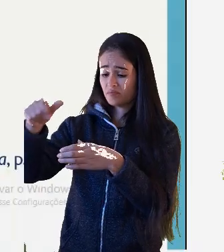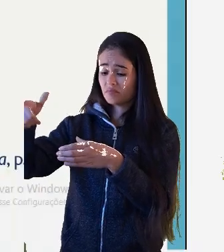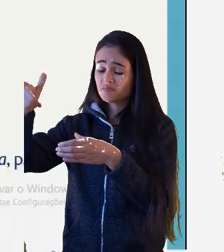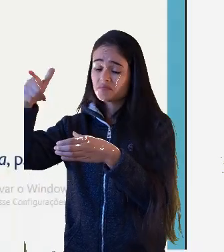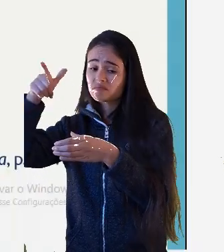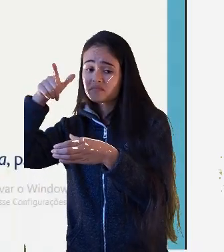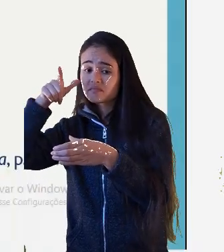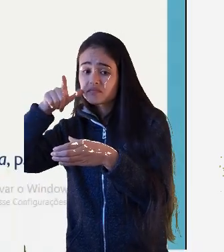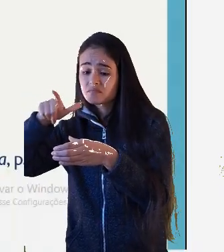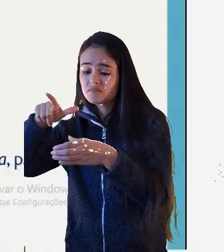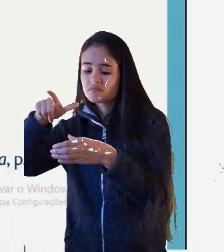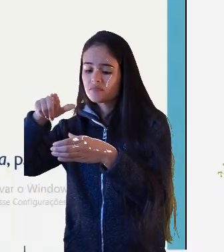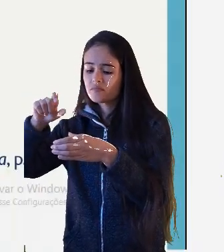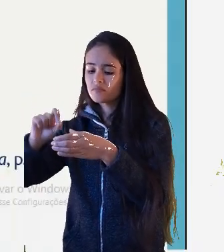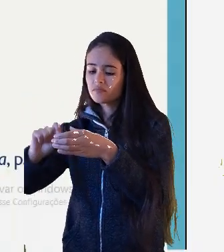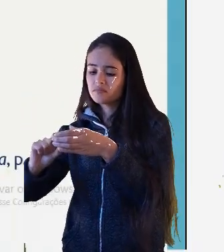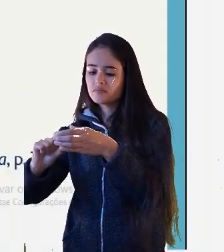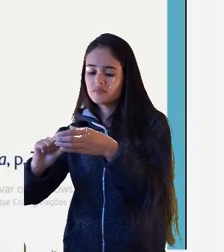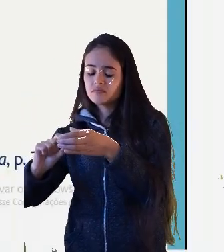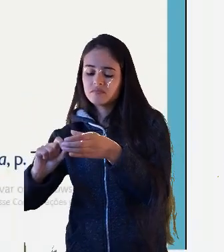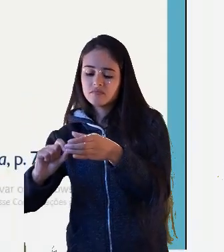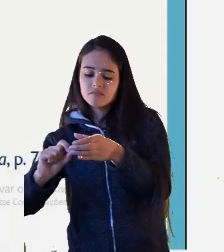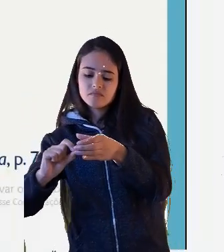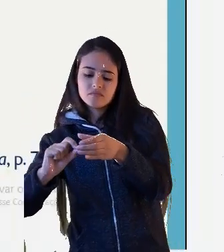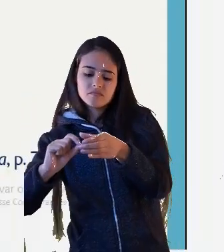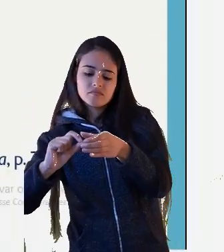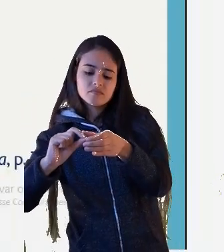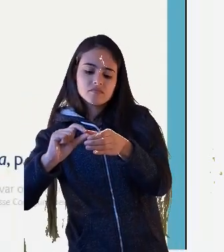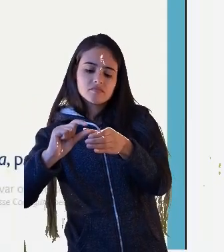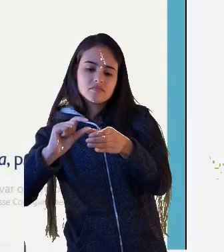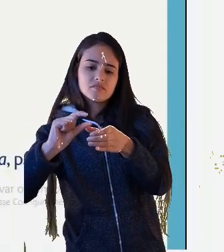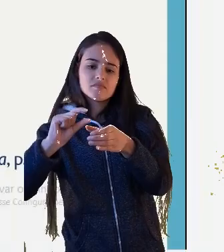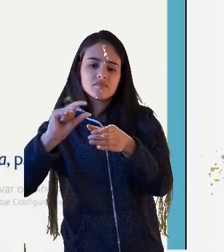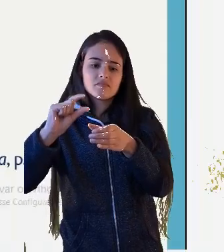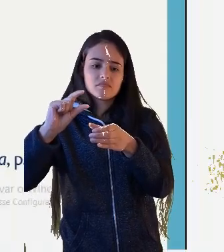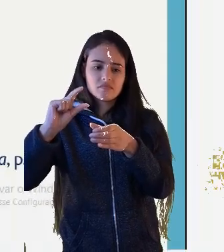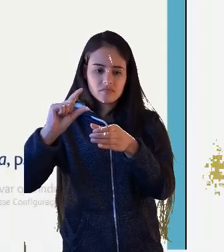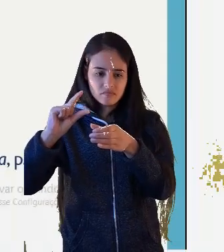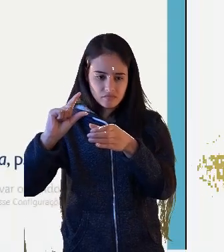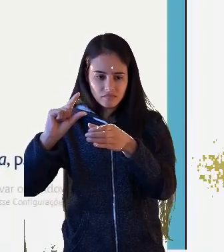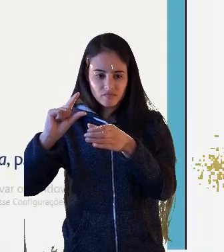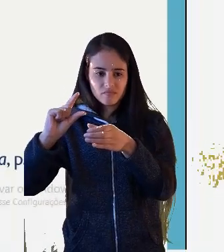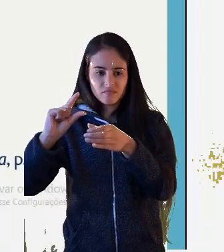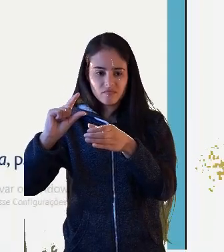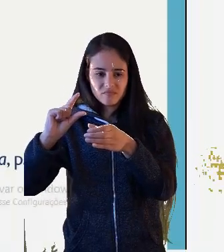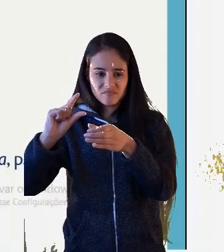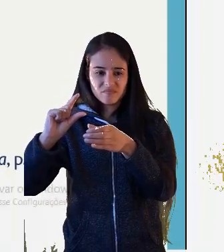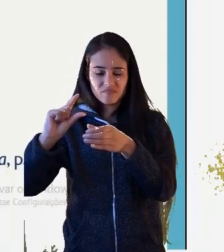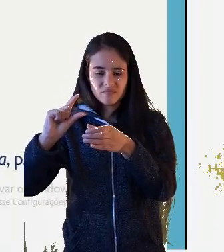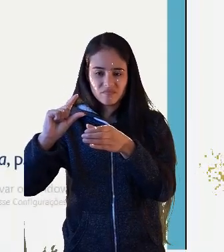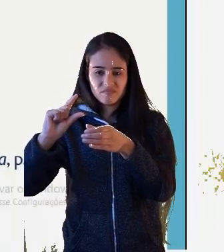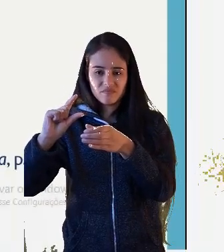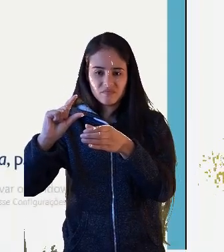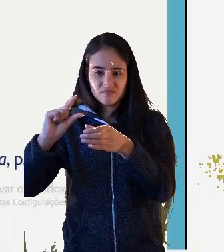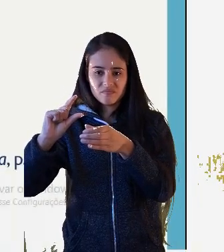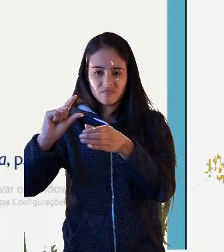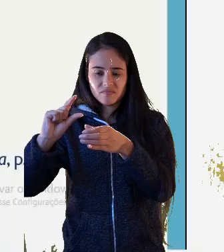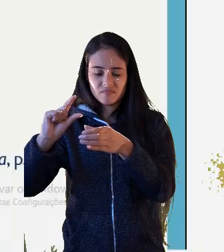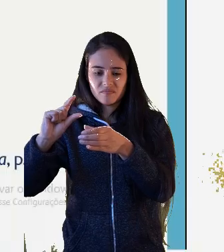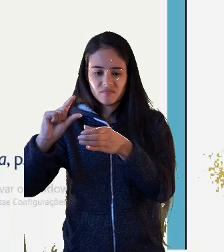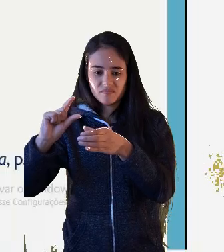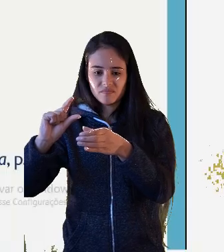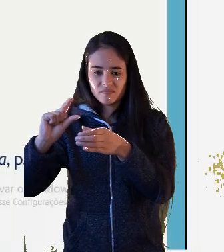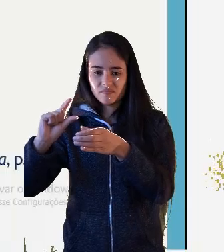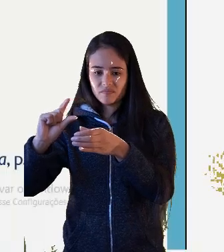É só a gota de um mar de dívidas contraídas pelos que sempre tornaram gorda a